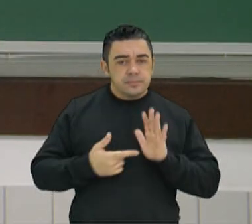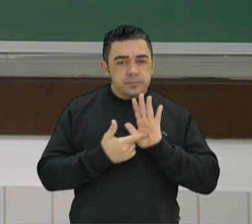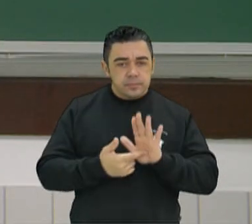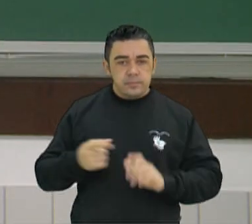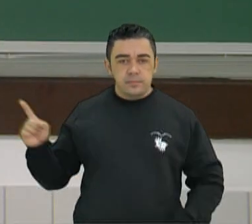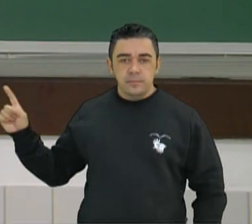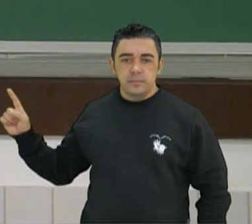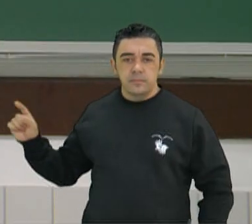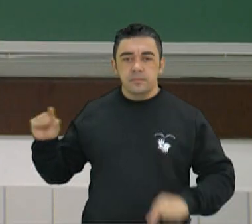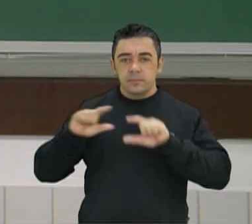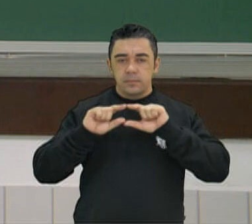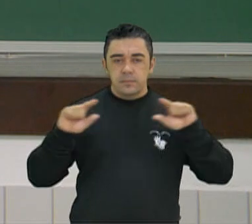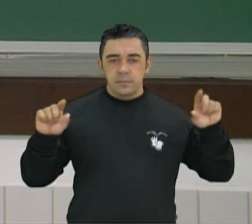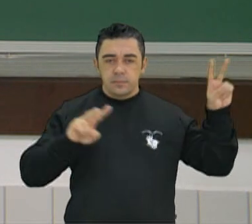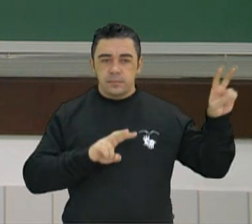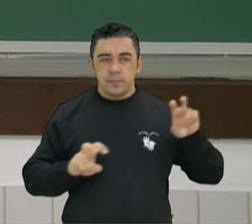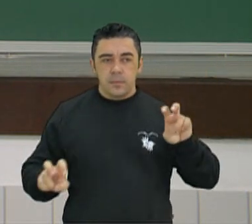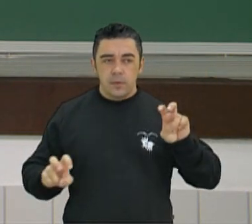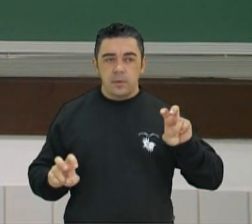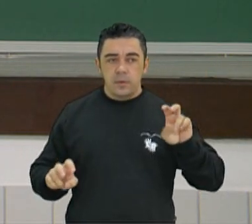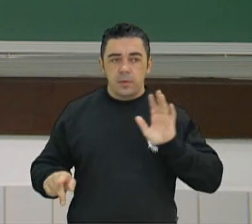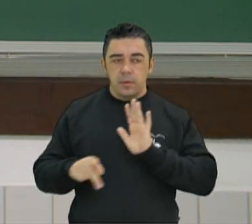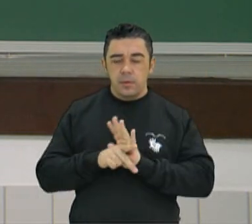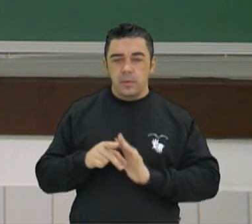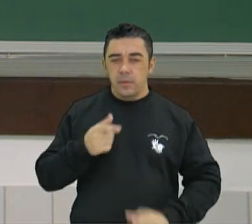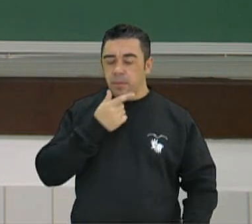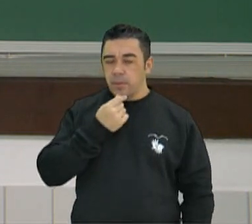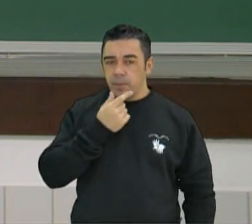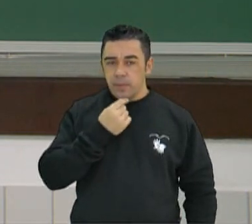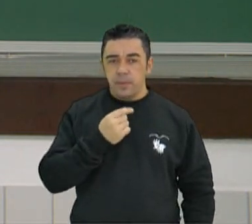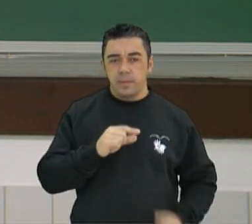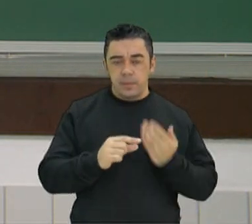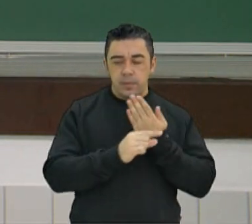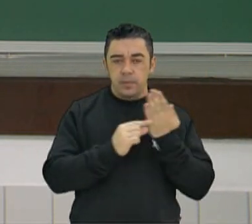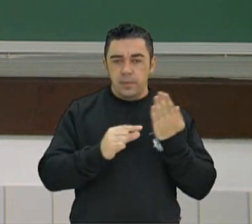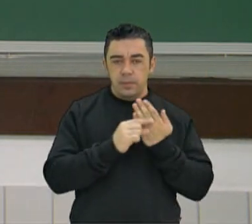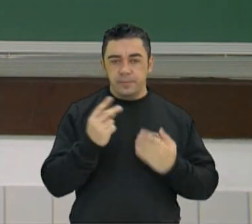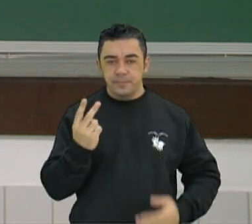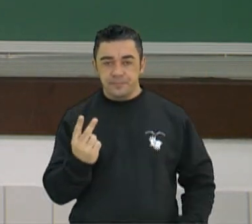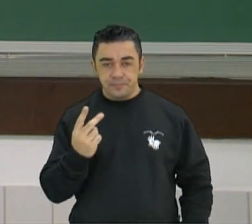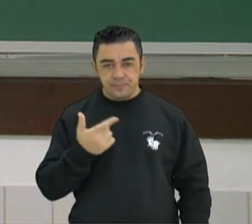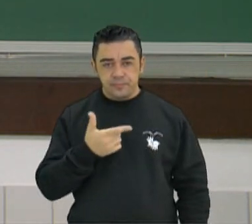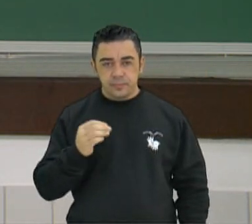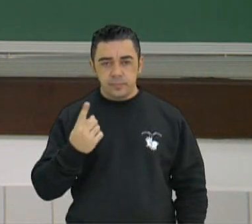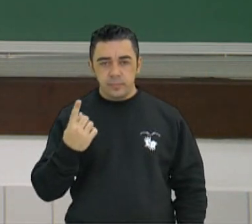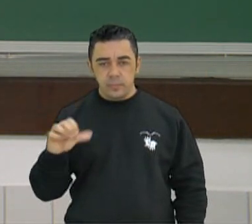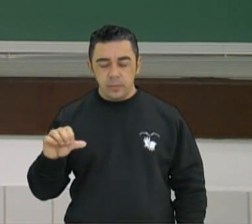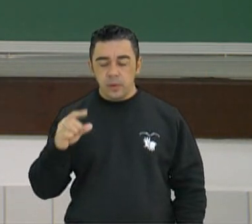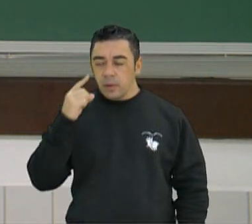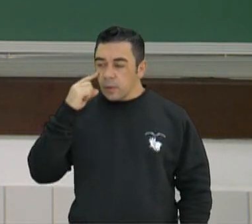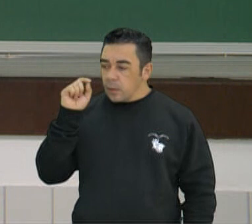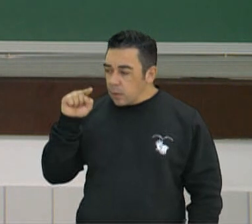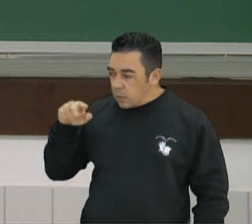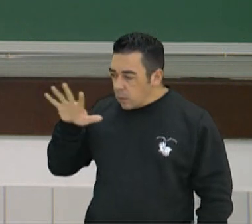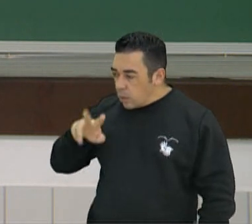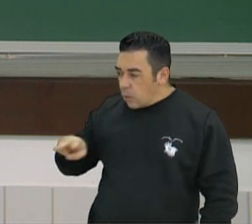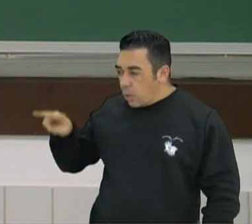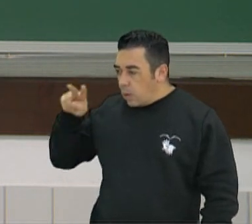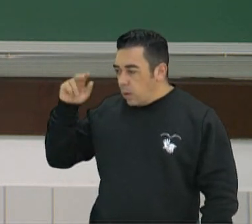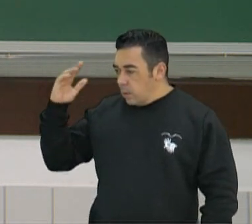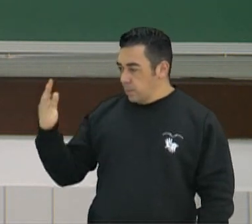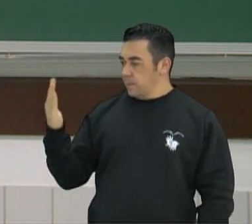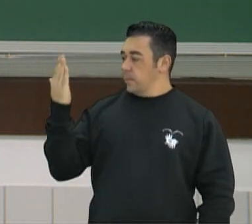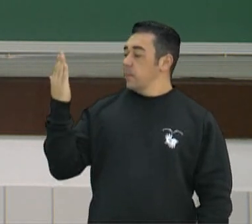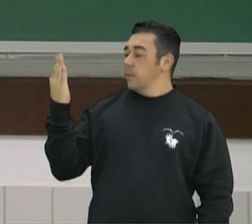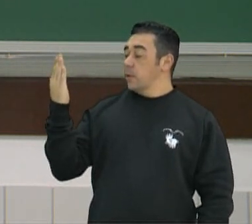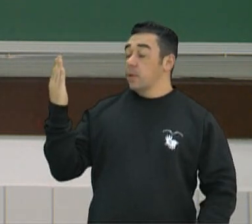citação de Santos Pereira e Sobral, de 2019. Então, basicamente, quando você se olha no espelho, por exemplo, como